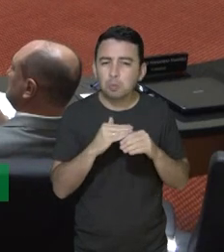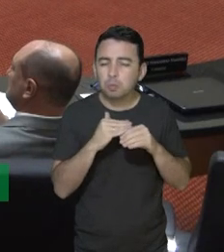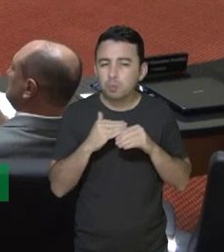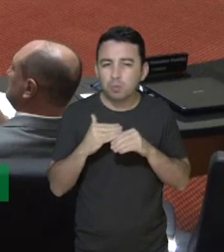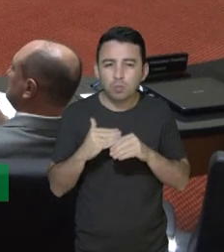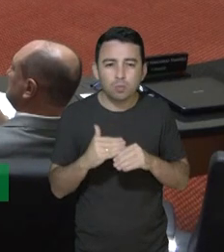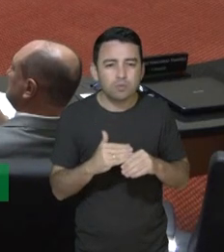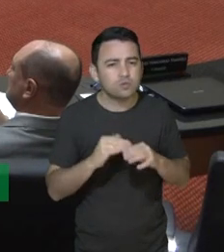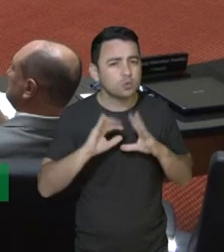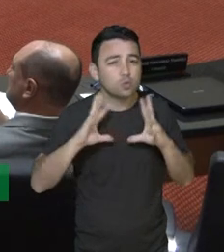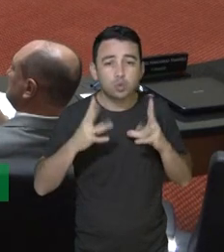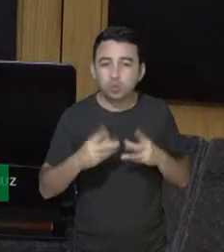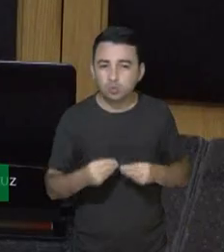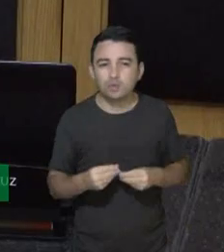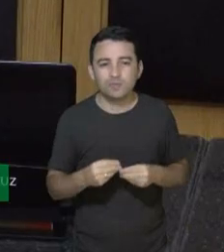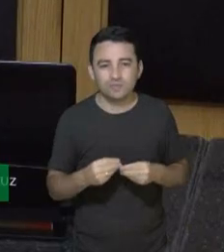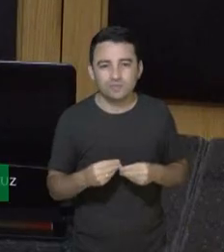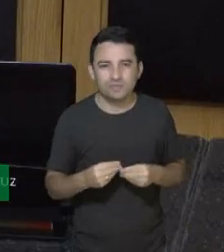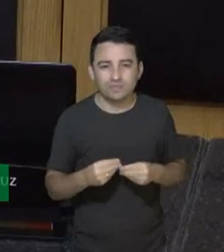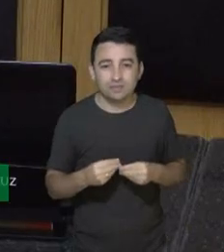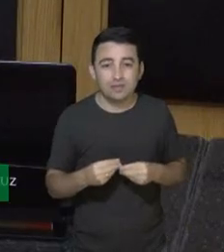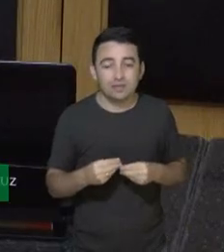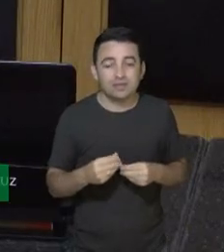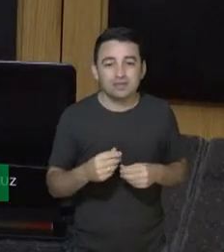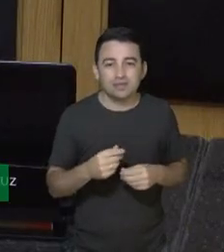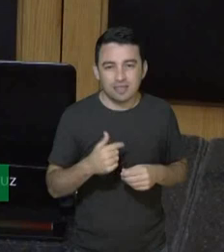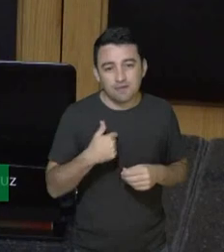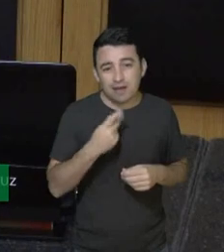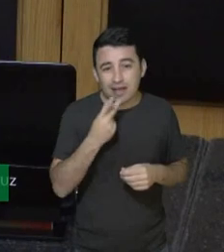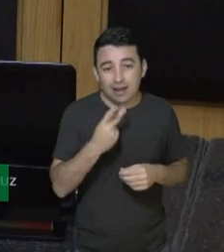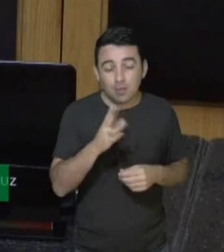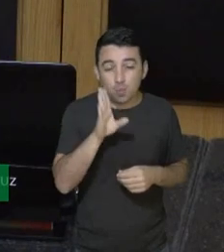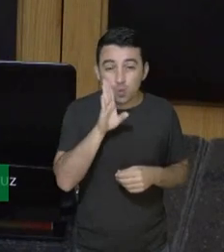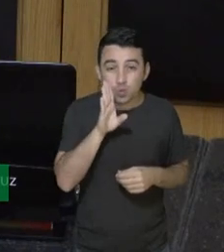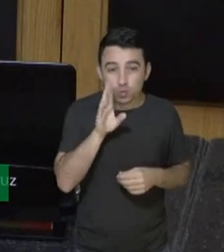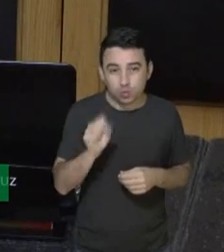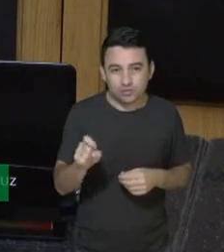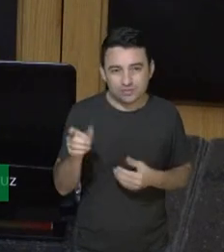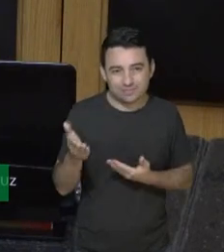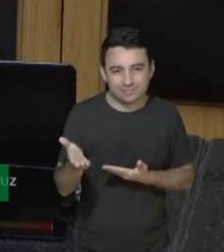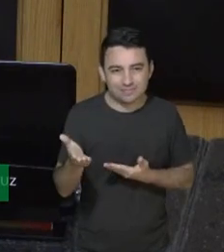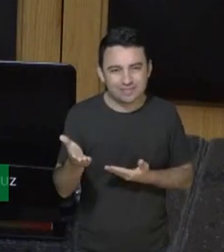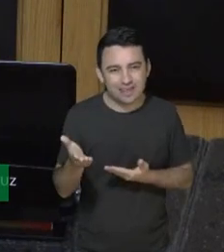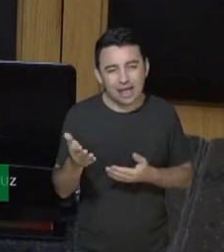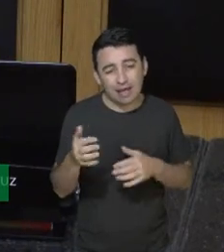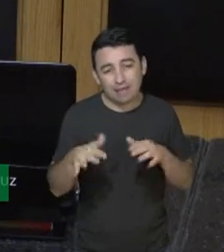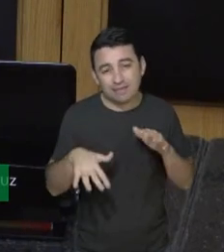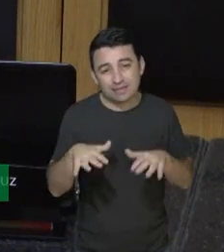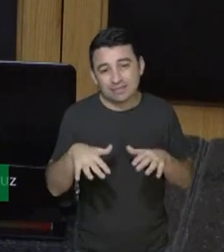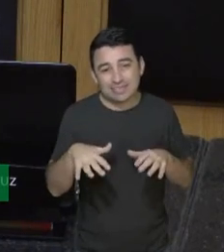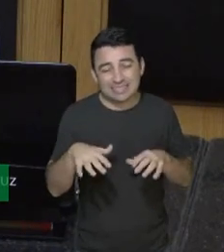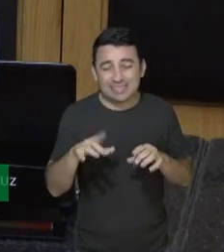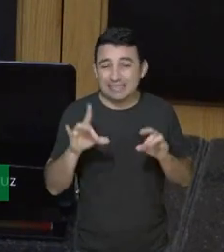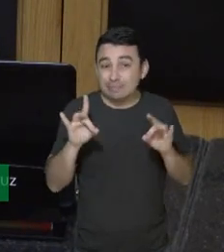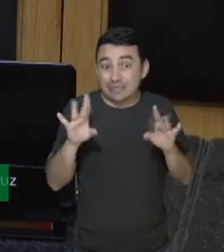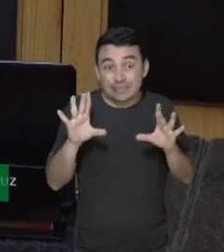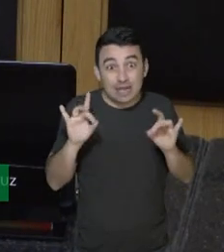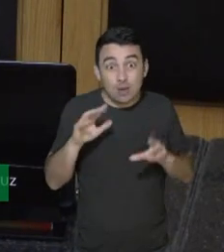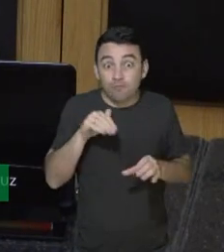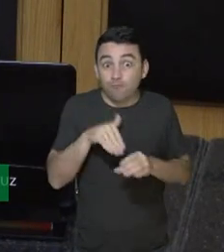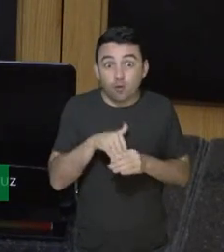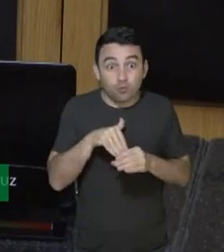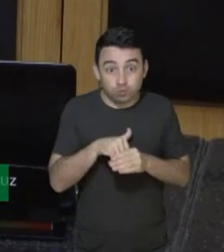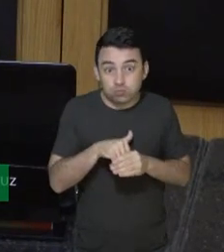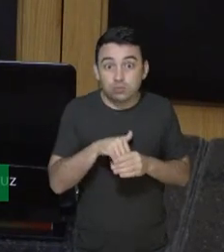e de todos. Ainda há pouco estava falando com o Bruno, que, apesar de uma excelente votação, Bruno